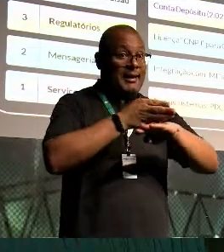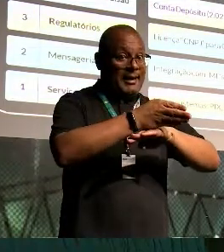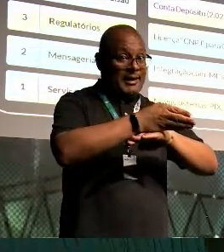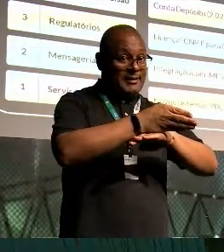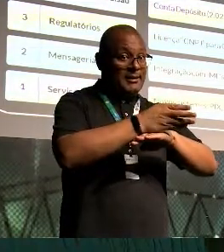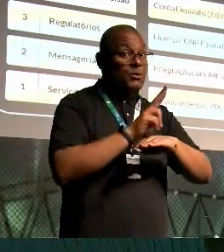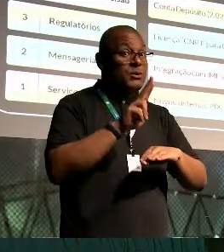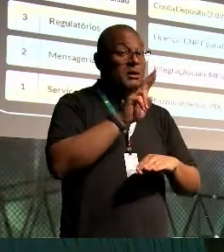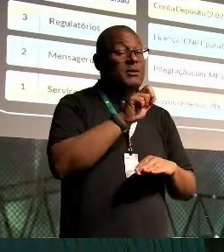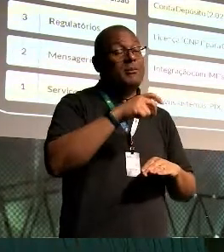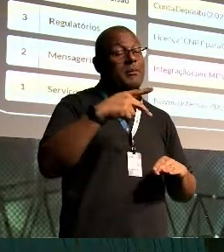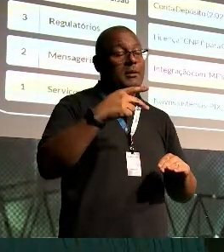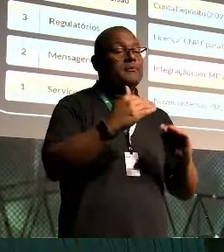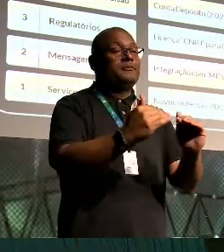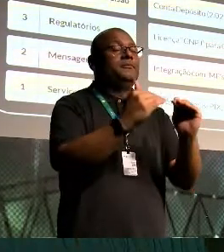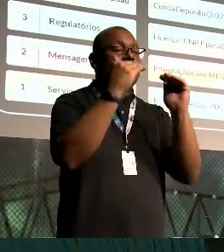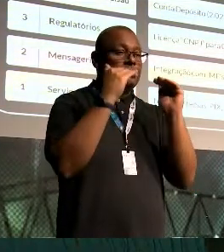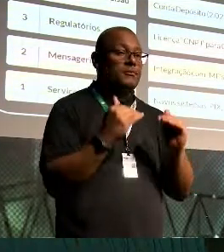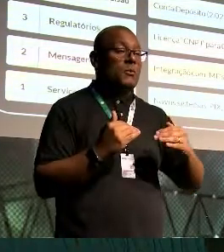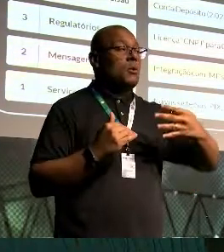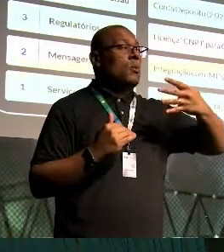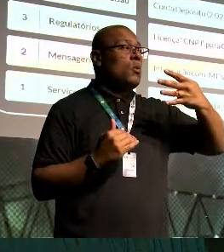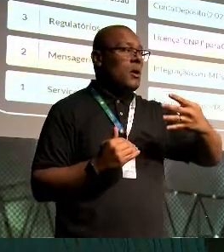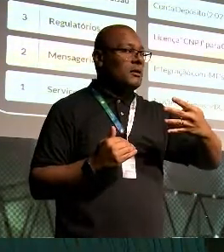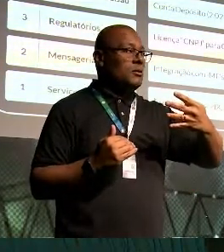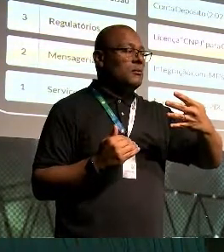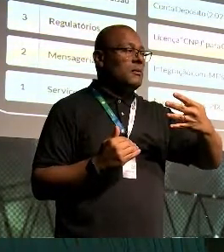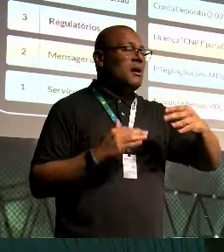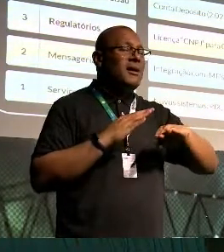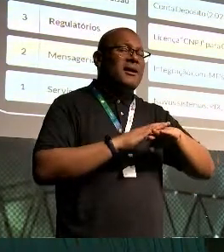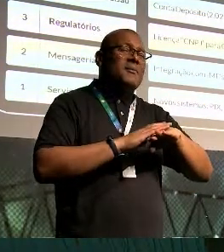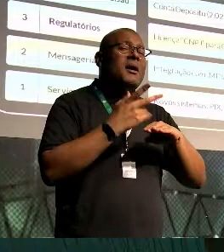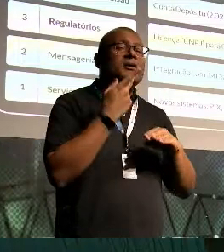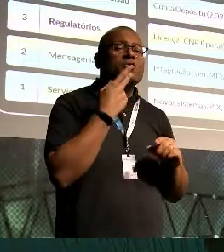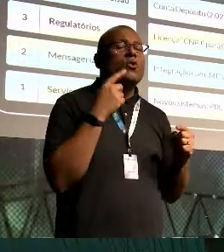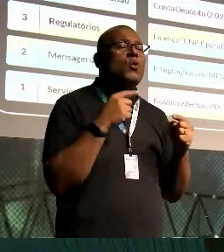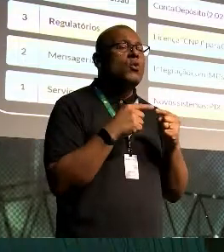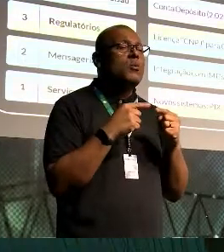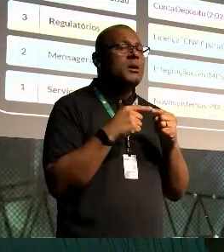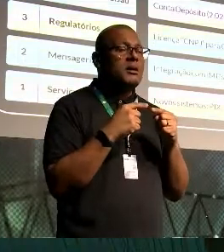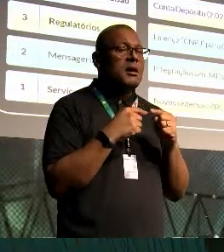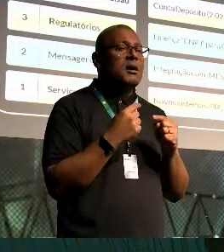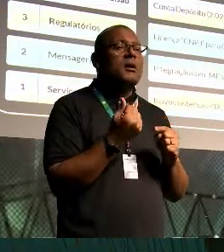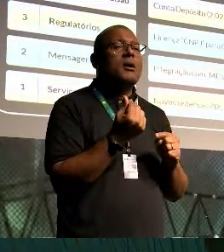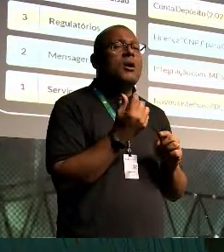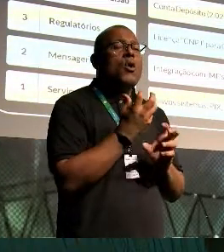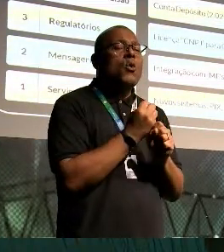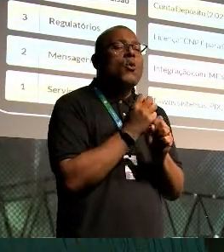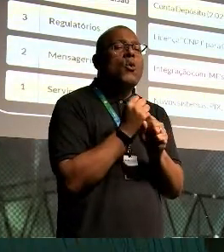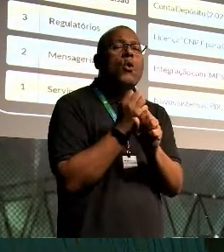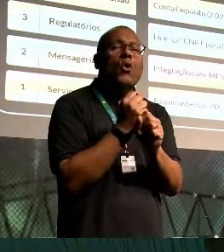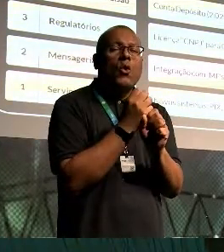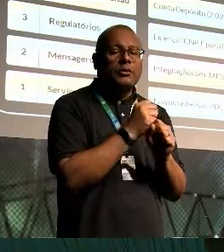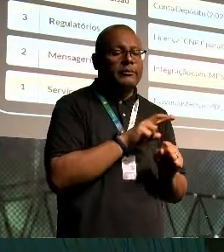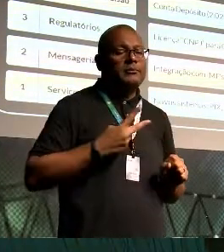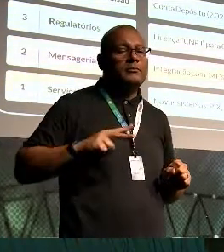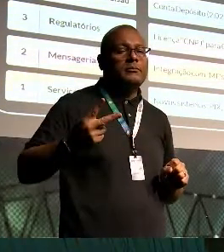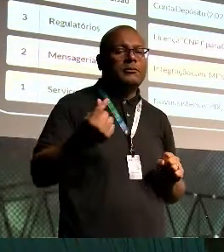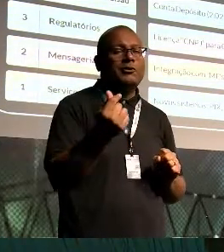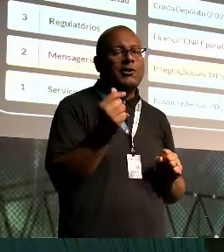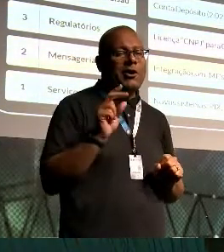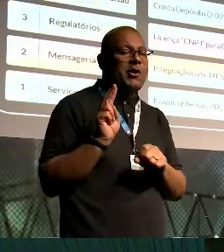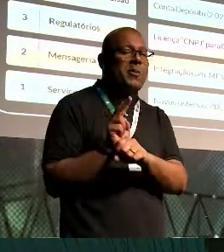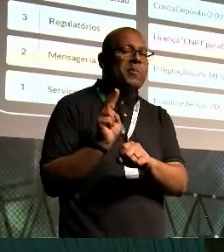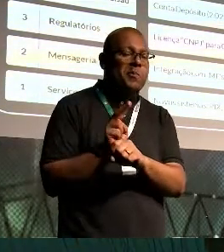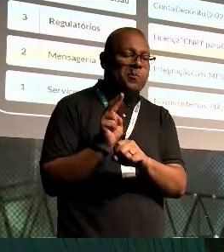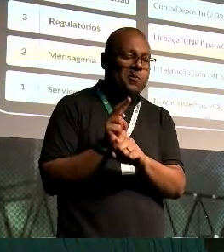das aplicações. A camada 4 aqui ela é muito mais falando de conta que a gente tem aqui no sistema de transferência de reservas,